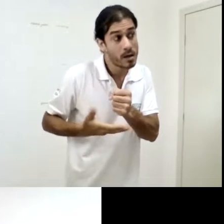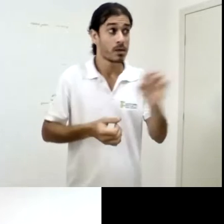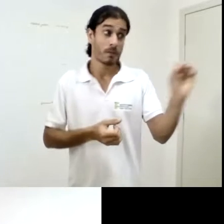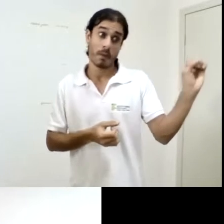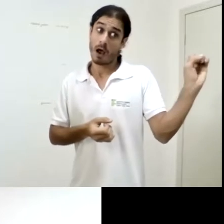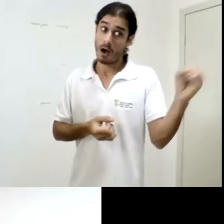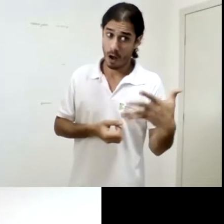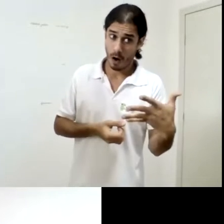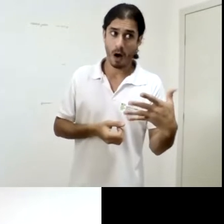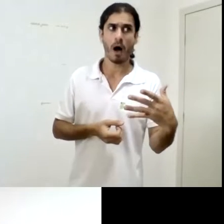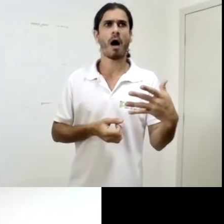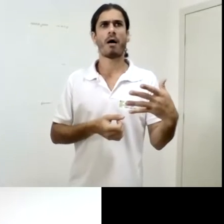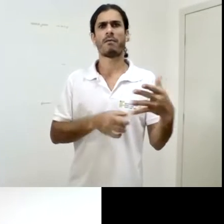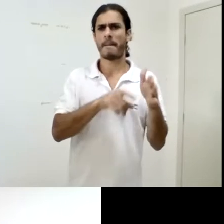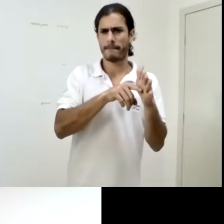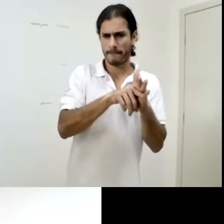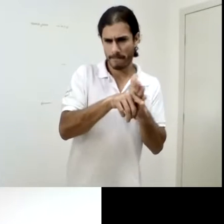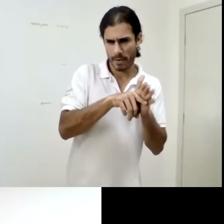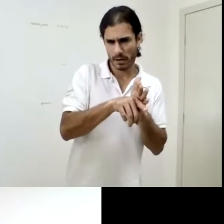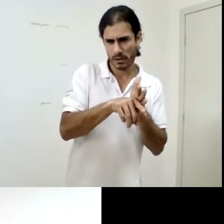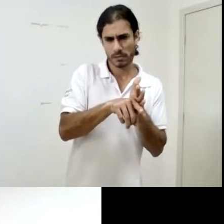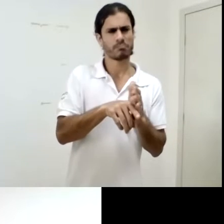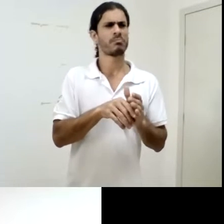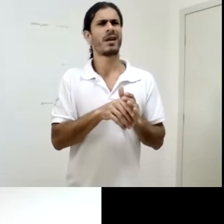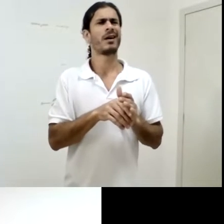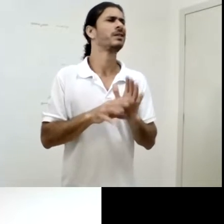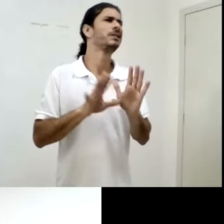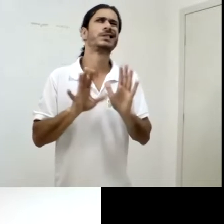Eu não entendi muito bem o período da vida humana.